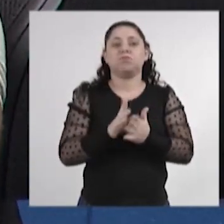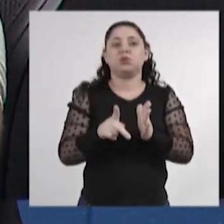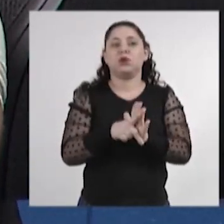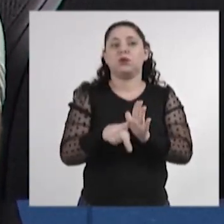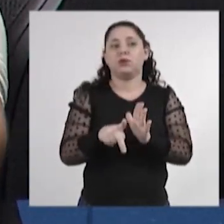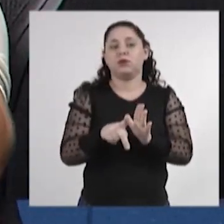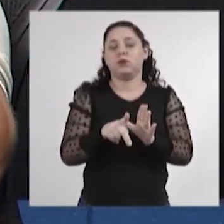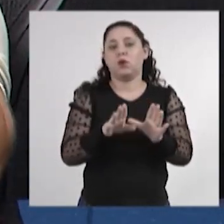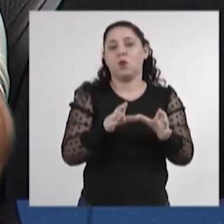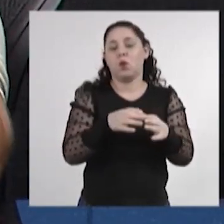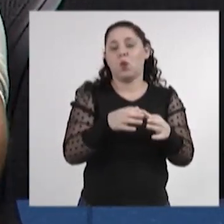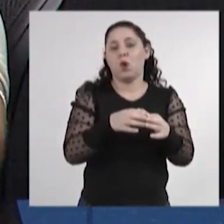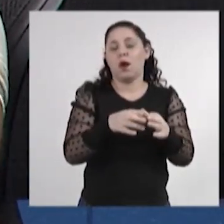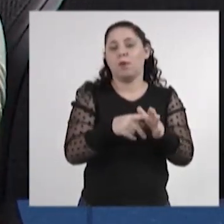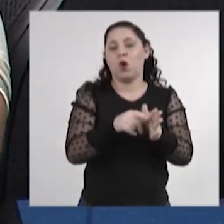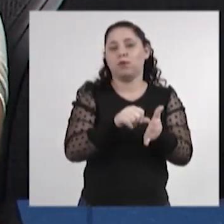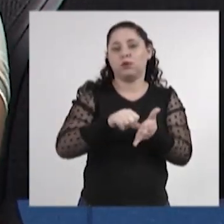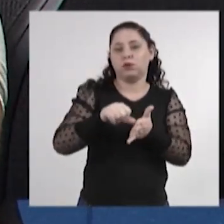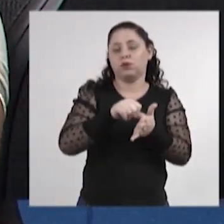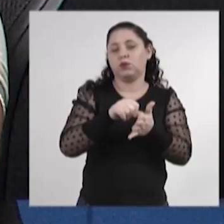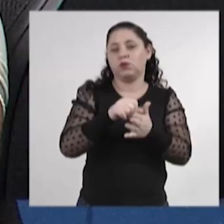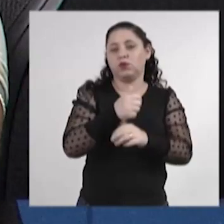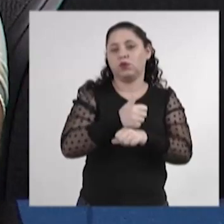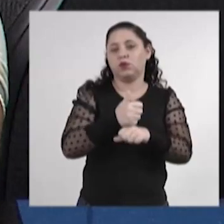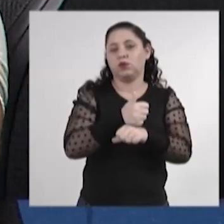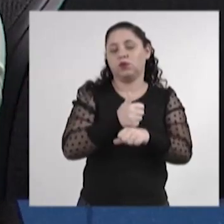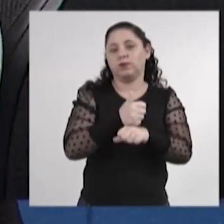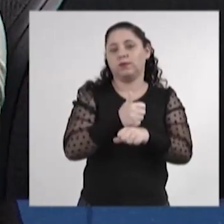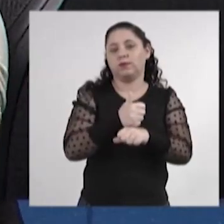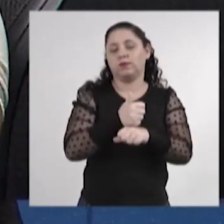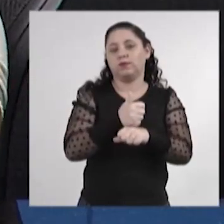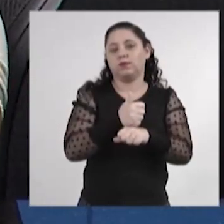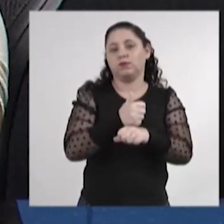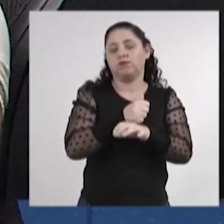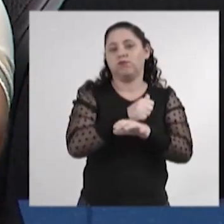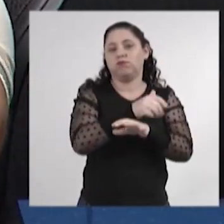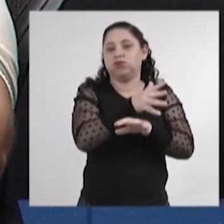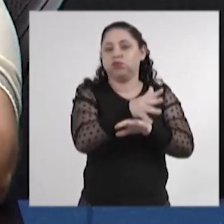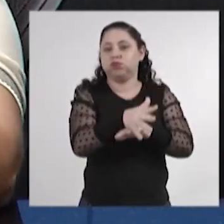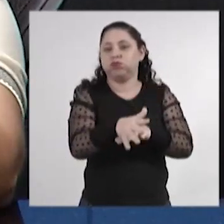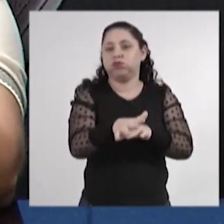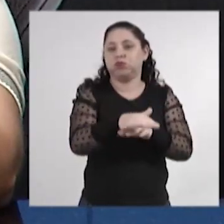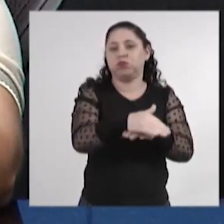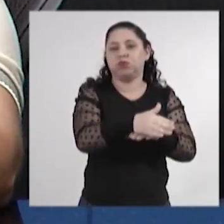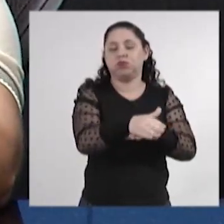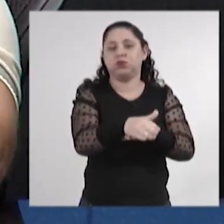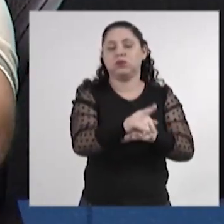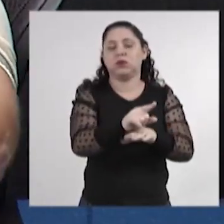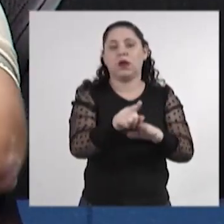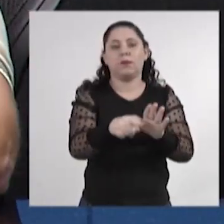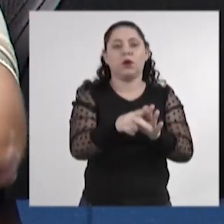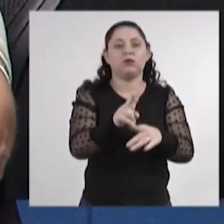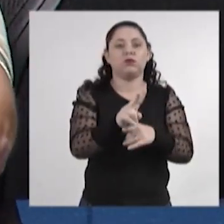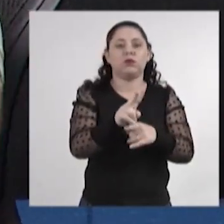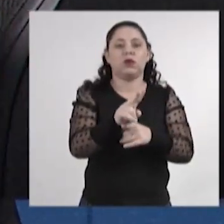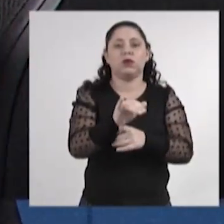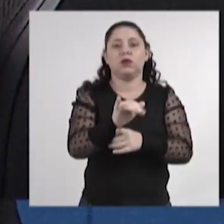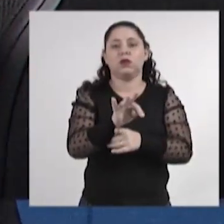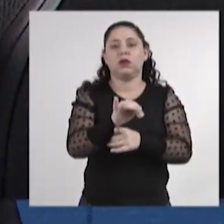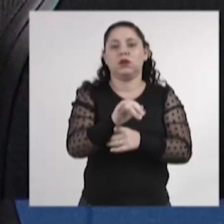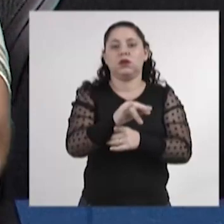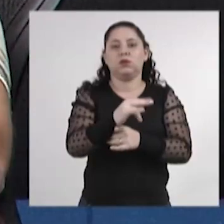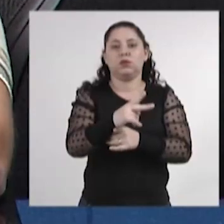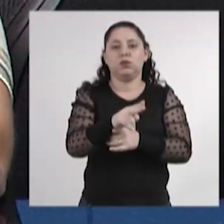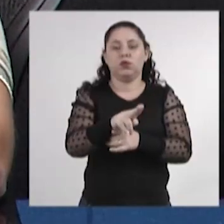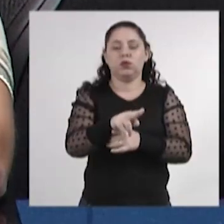da nossa rede de qualidade de água, de vazão, que é monitorado pela Itaipu, e mesmo assim a Itaipu